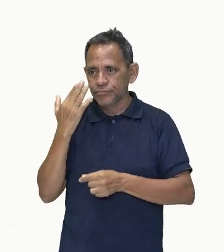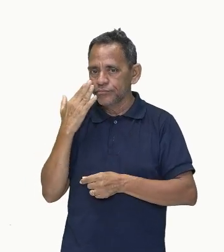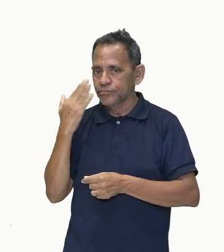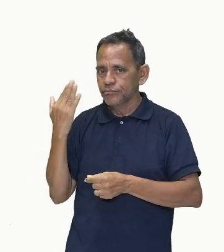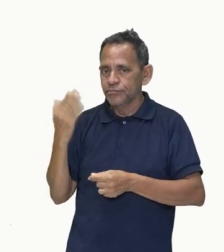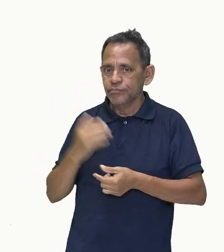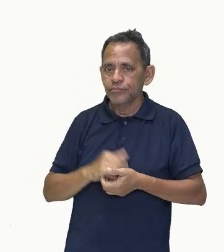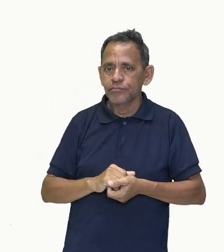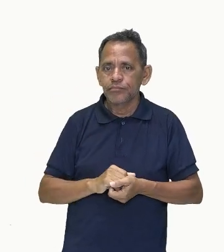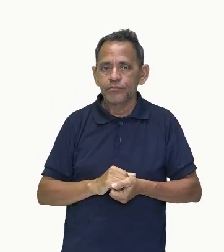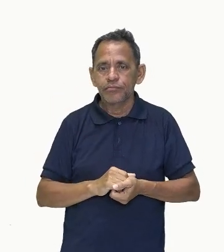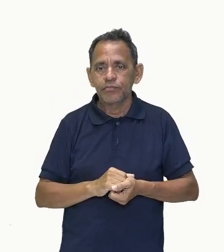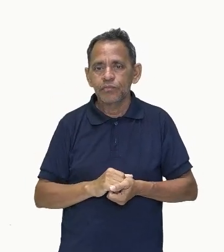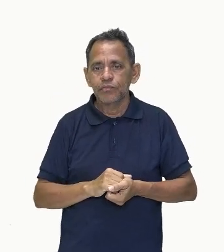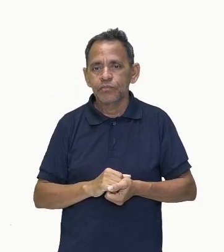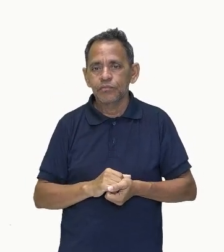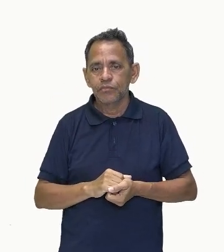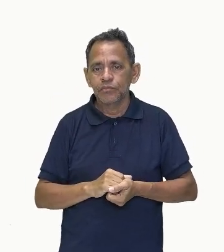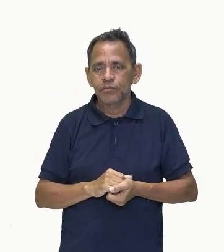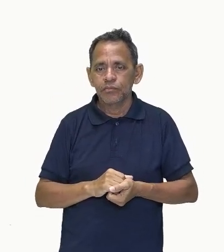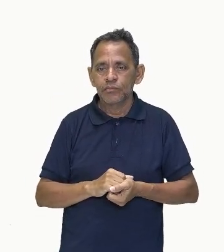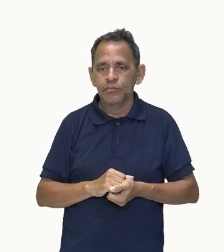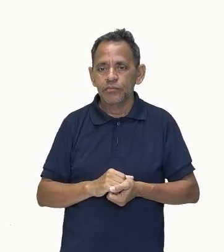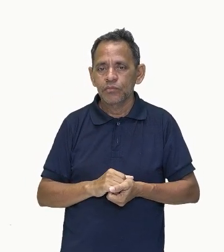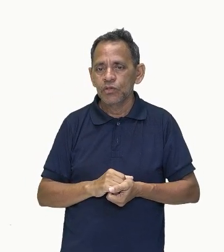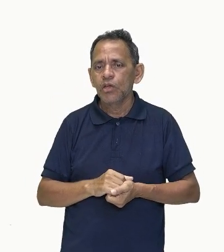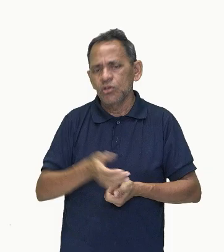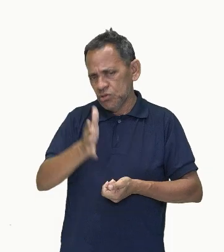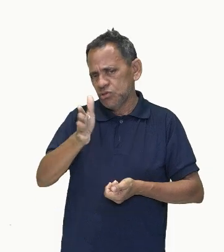você, porque é mais do mesmo, né? Já foi o que